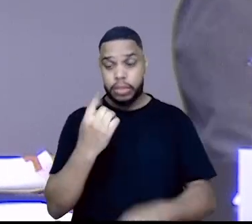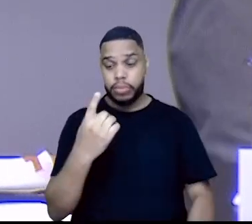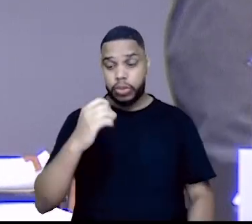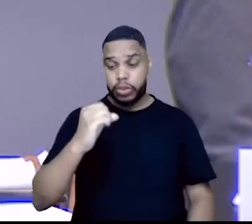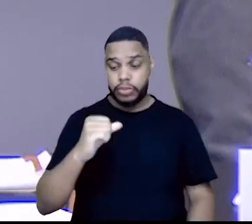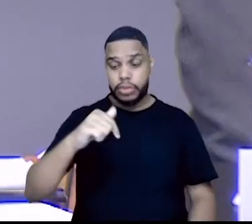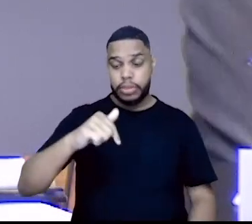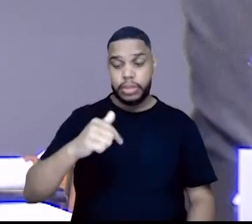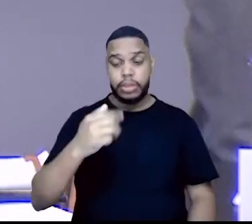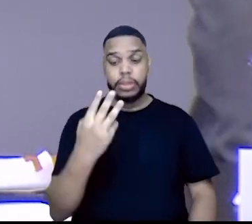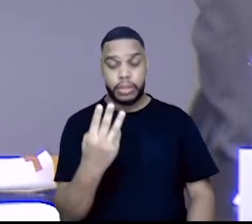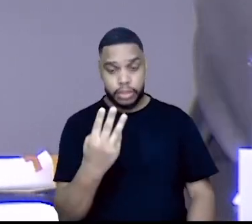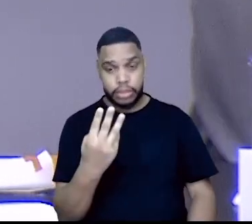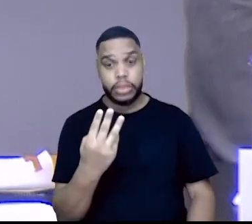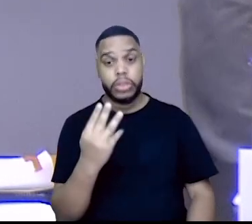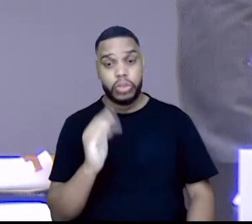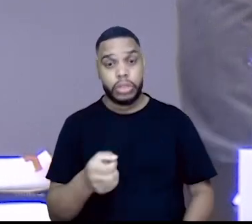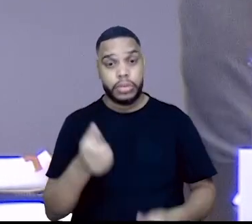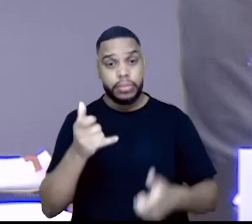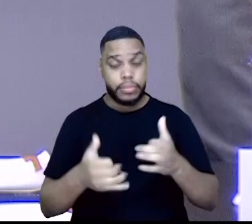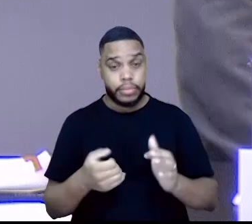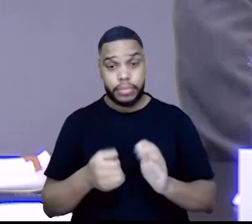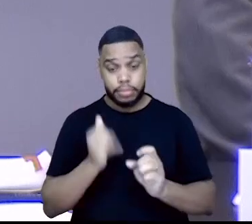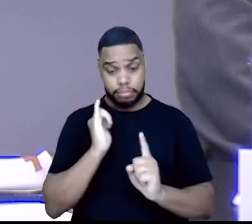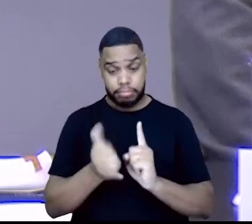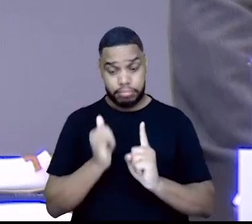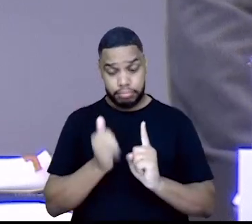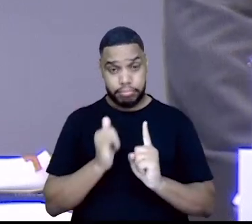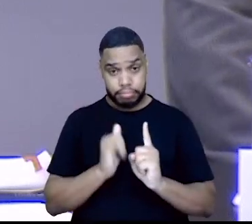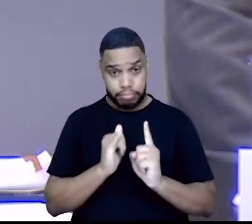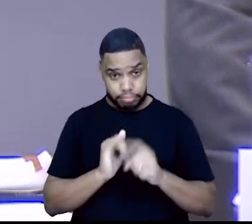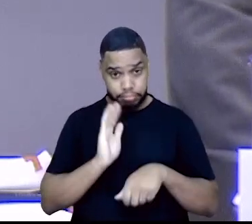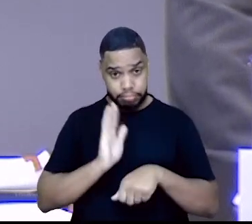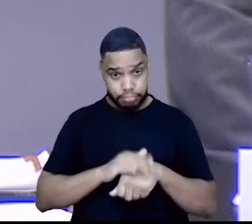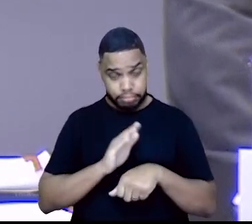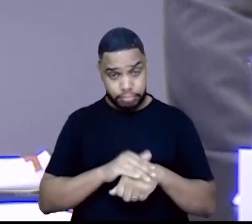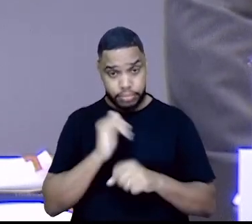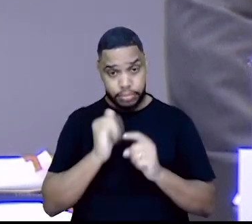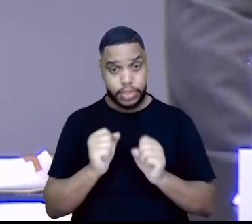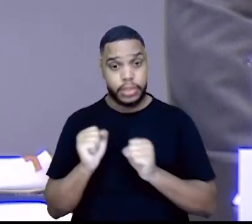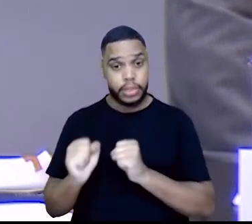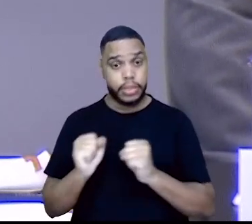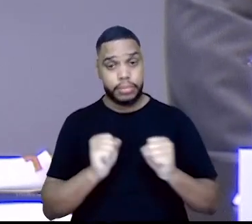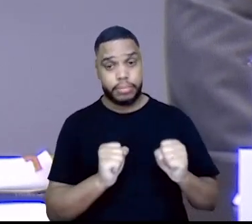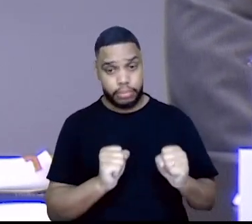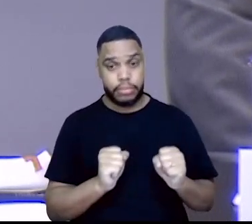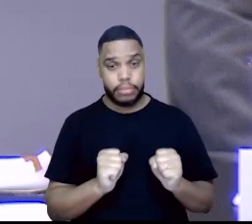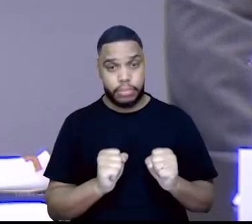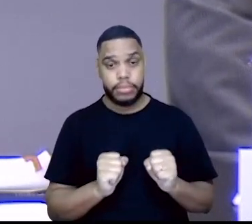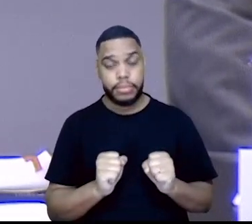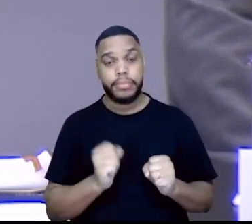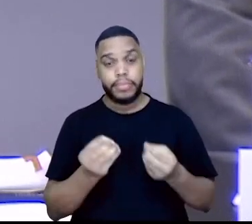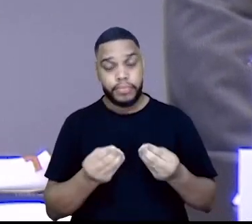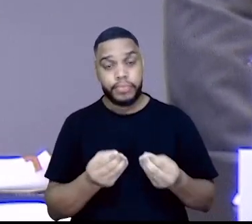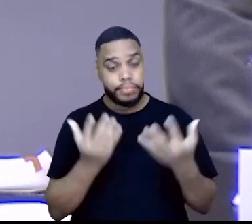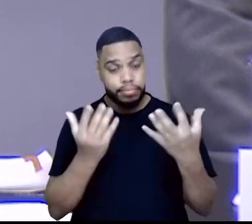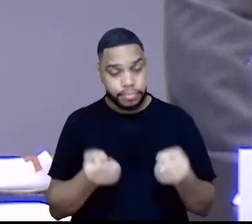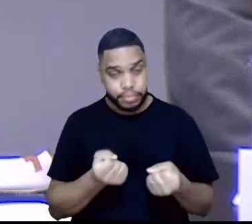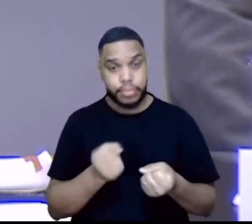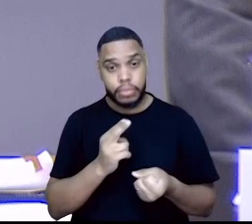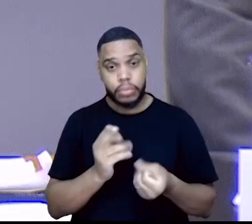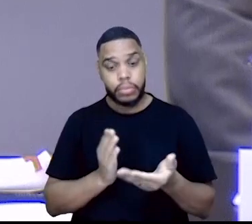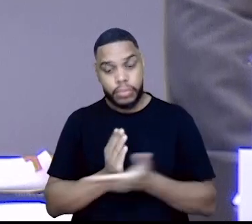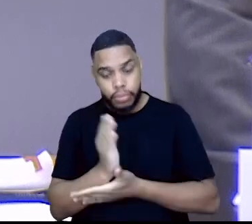1973 passou a prever que o relator nos recursos poderia prover ou desprover os